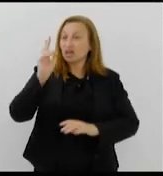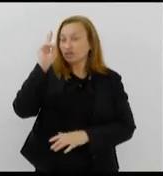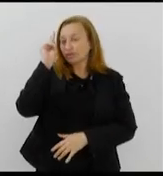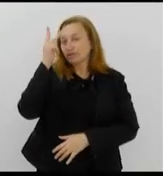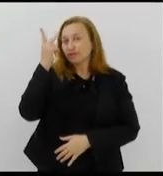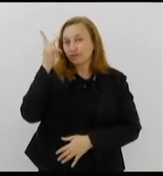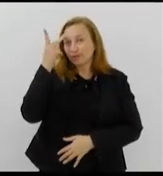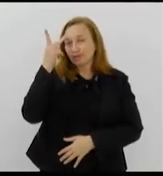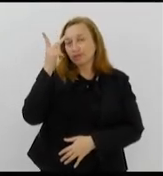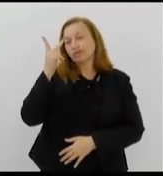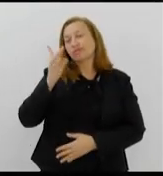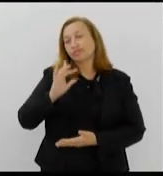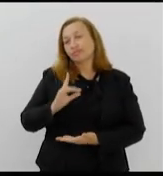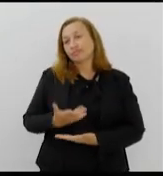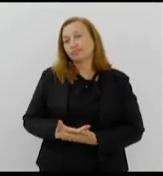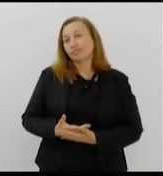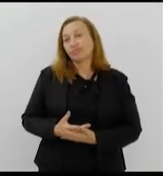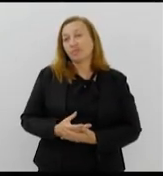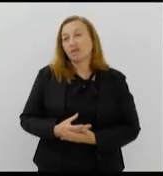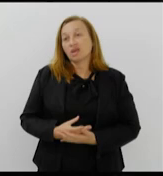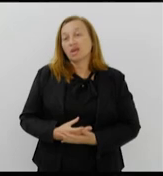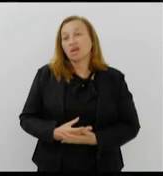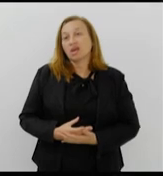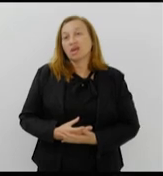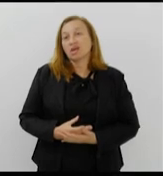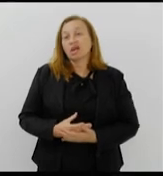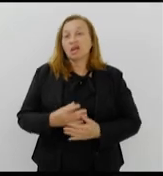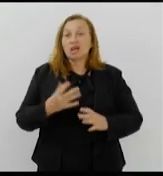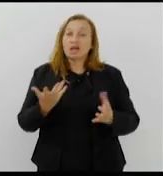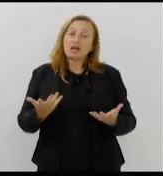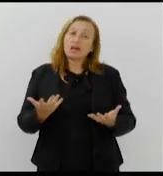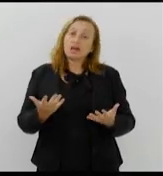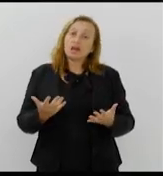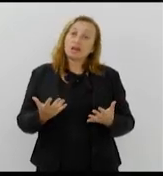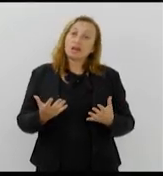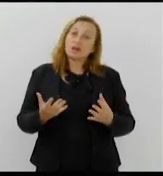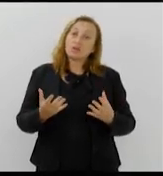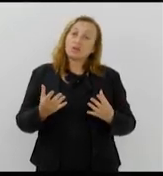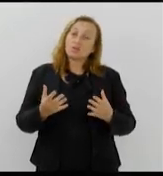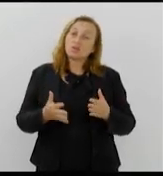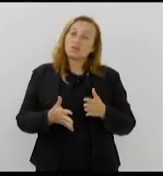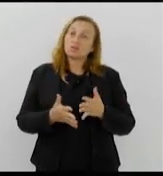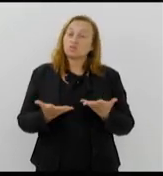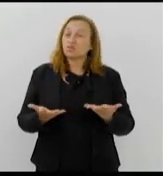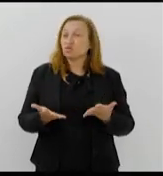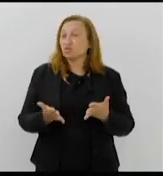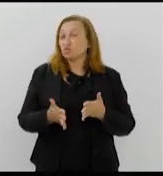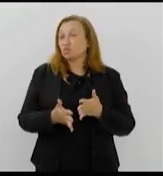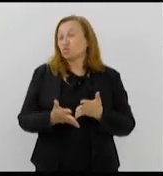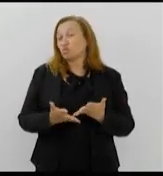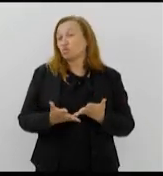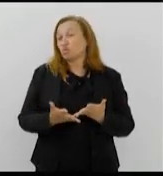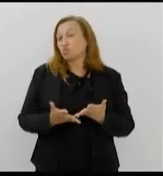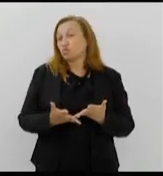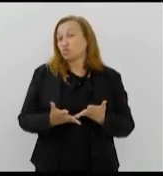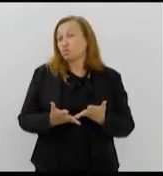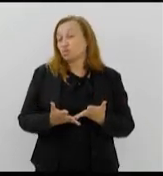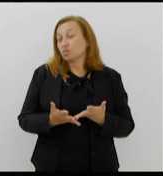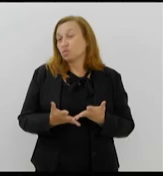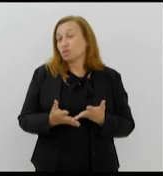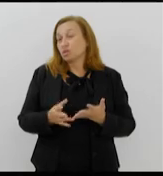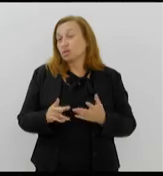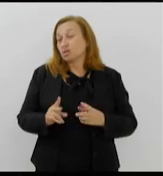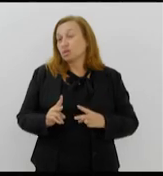historicamente, a mediação de conflitos sempre se deu a favor